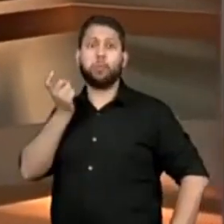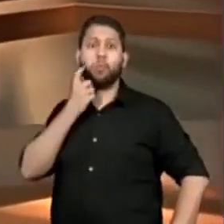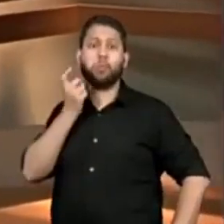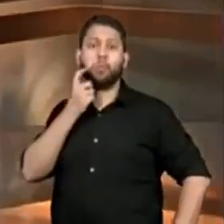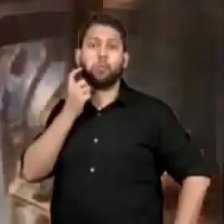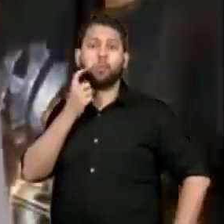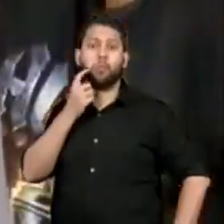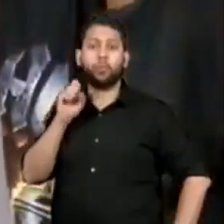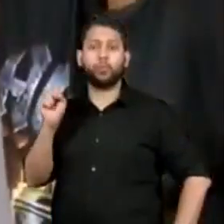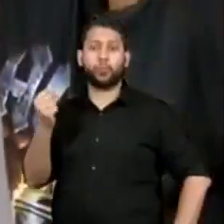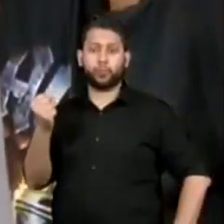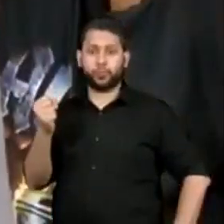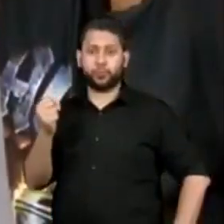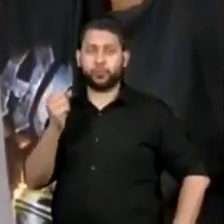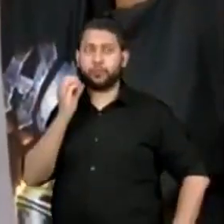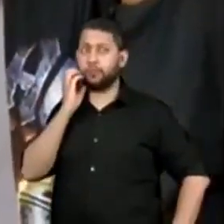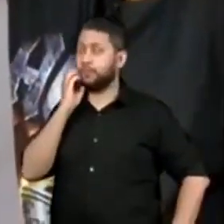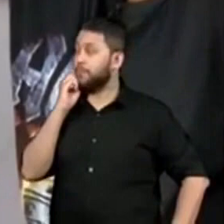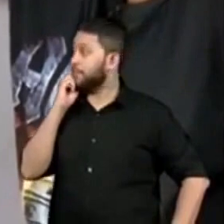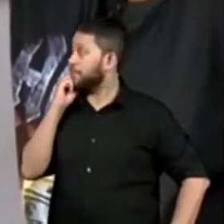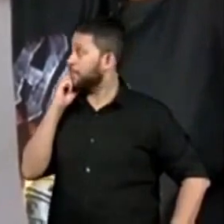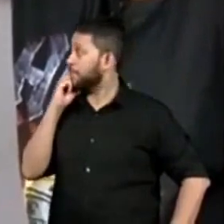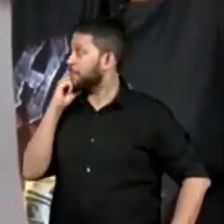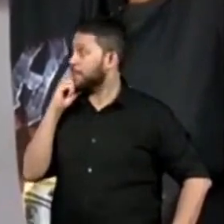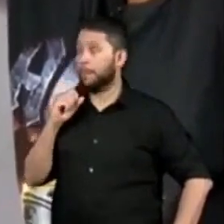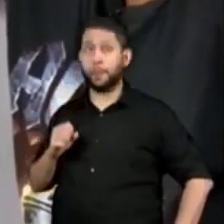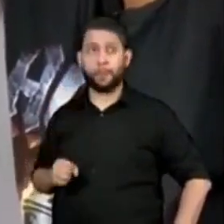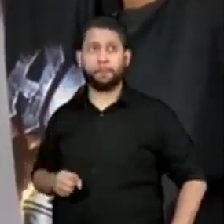uma duas três